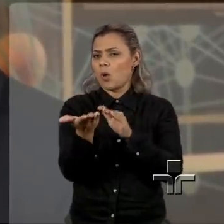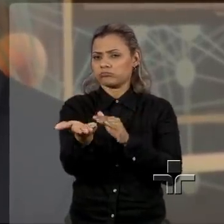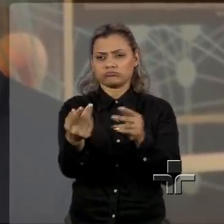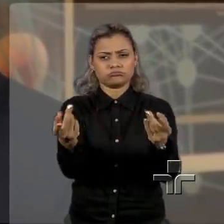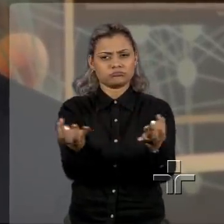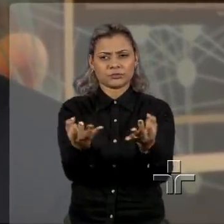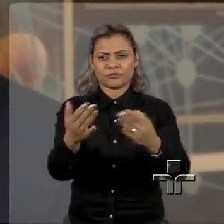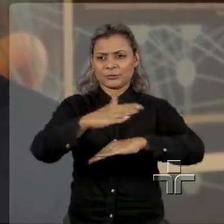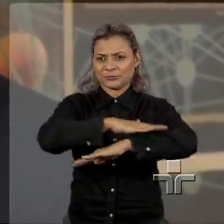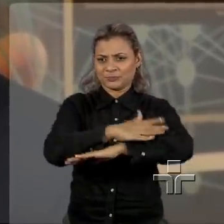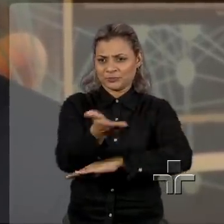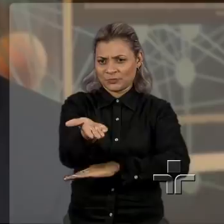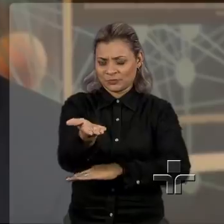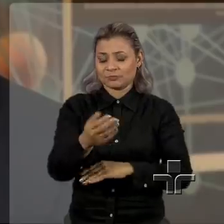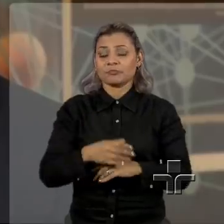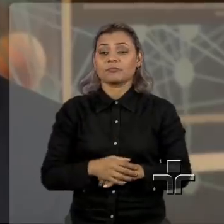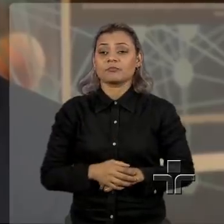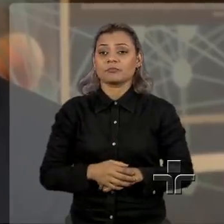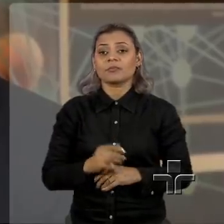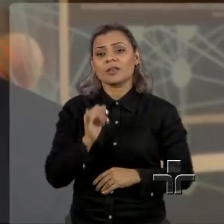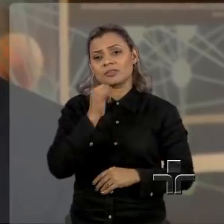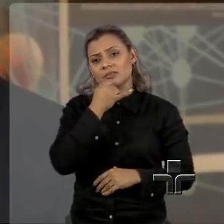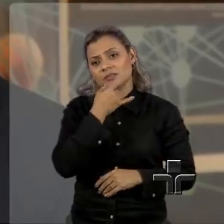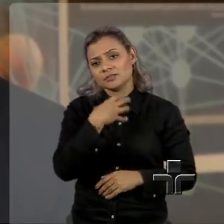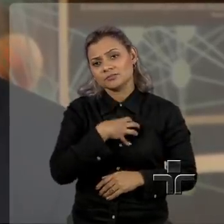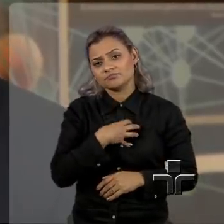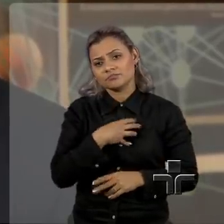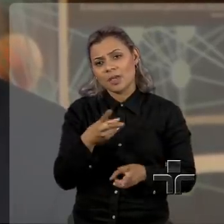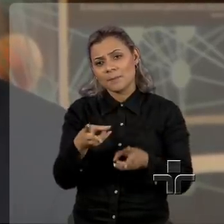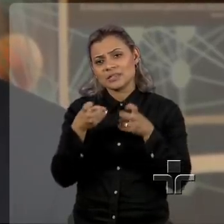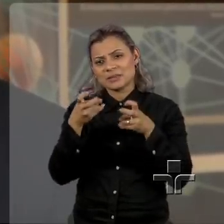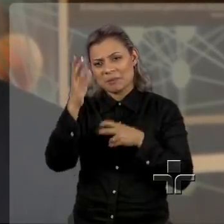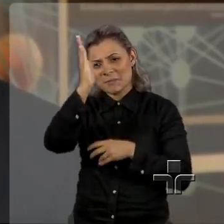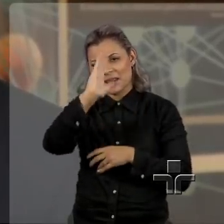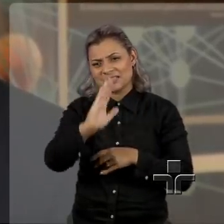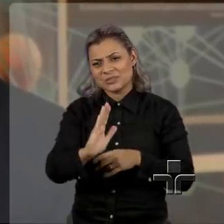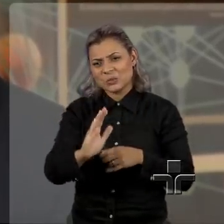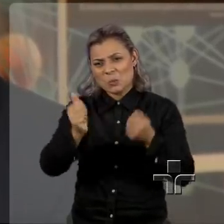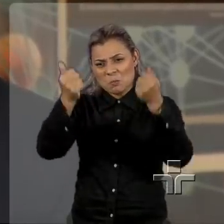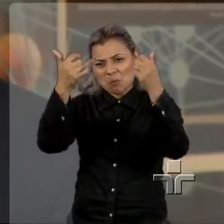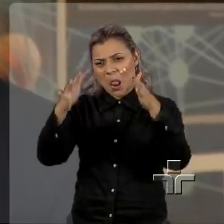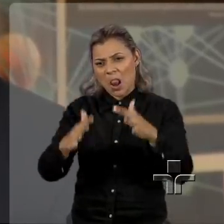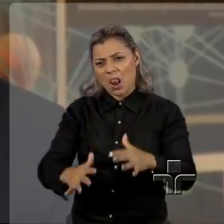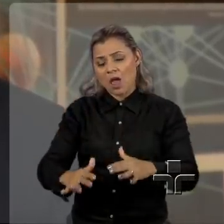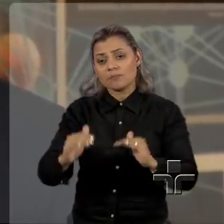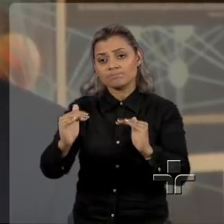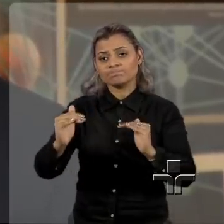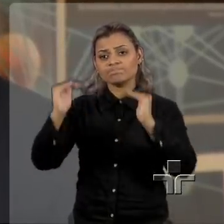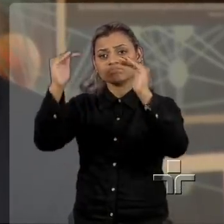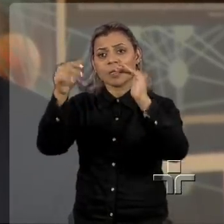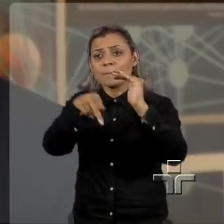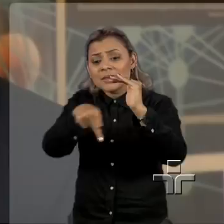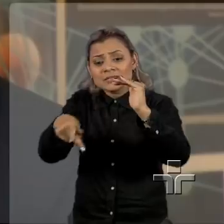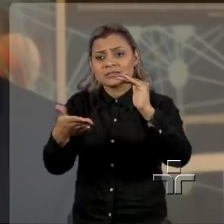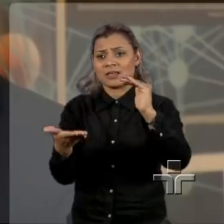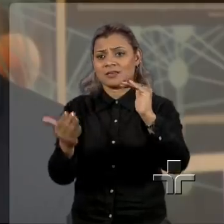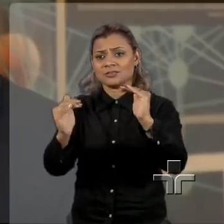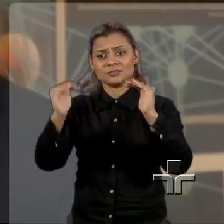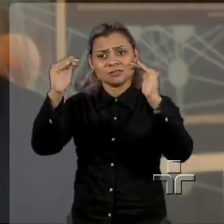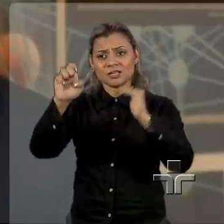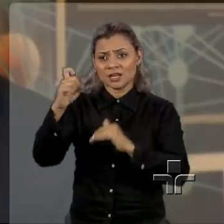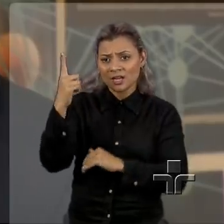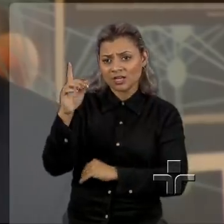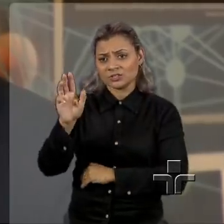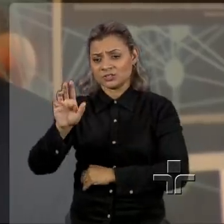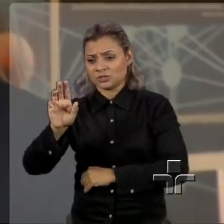é uma tristeza perceber o grau de degradação que chegou ao topo da República na figura de um presidente. Ex-presidente Lula